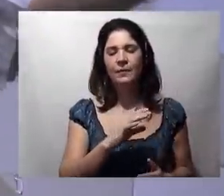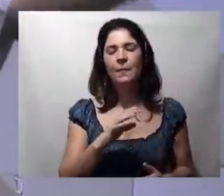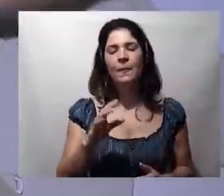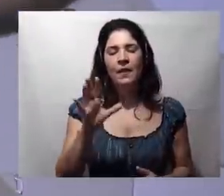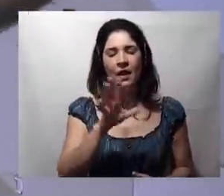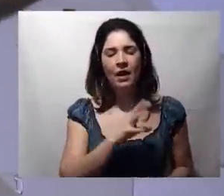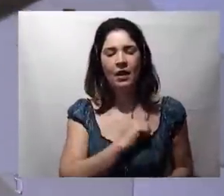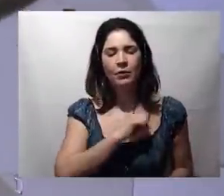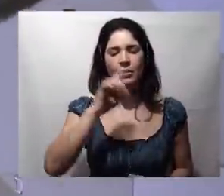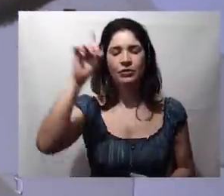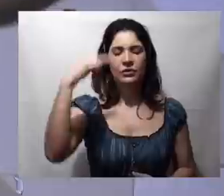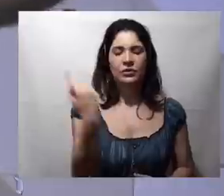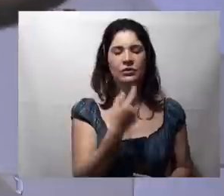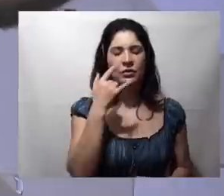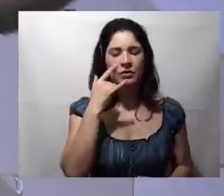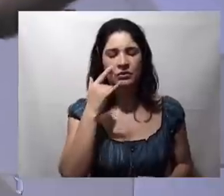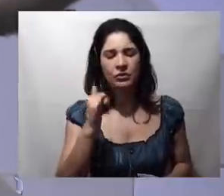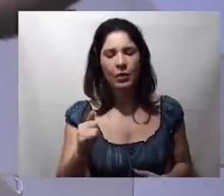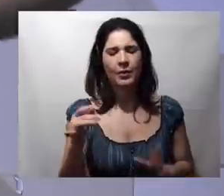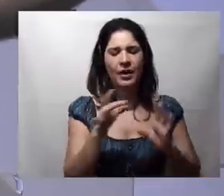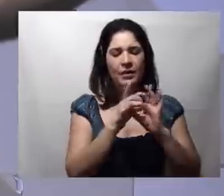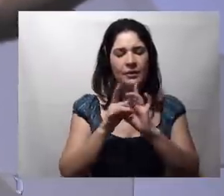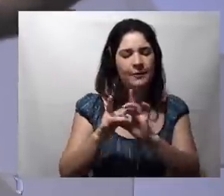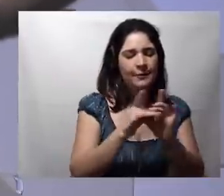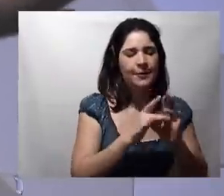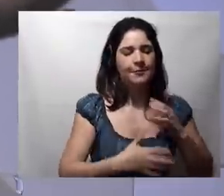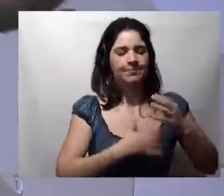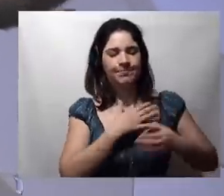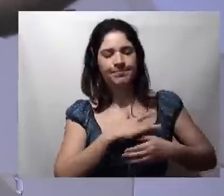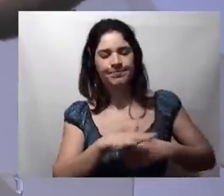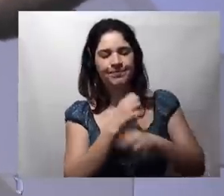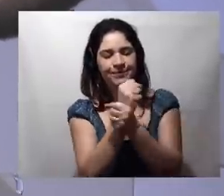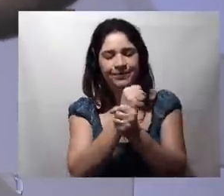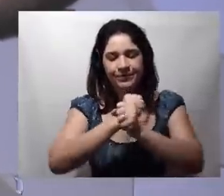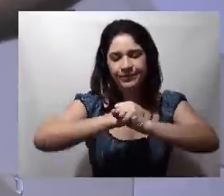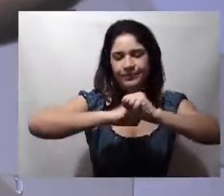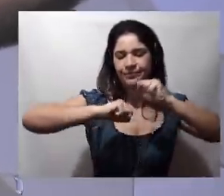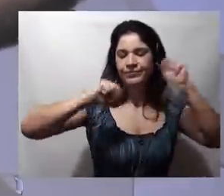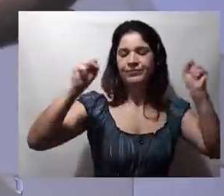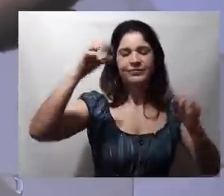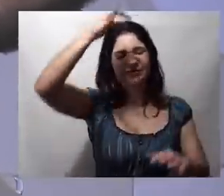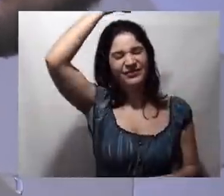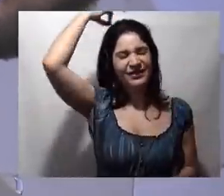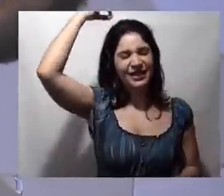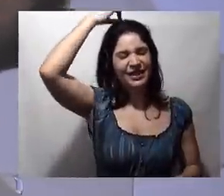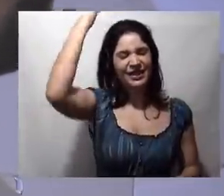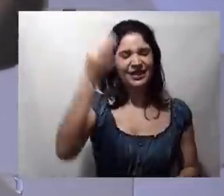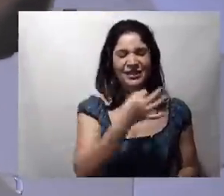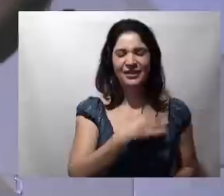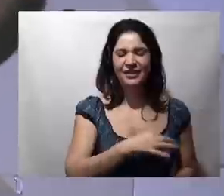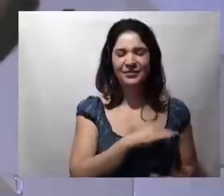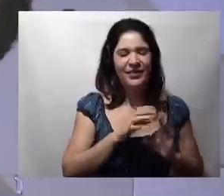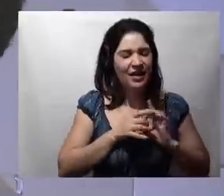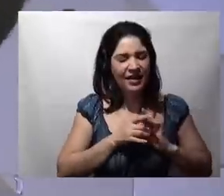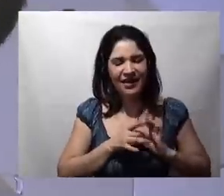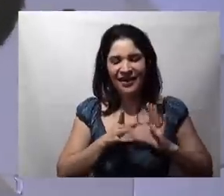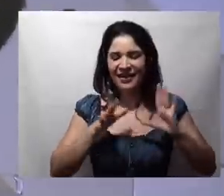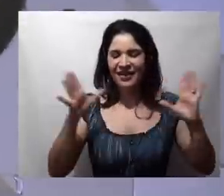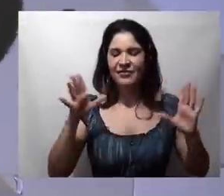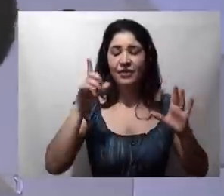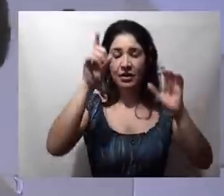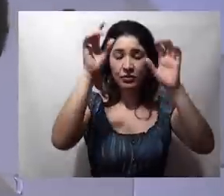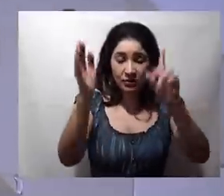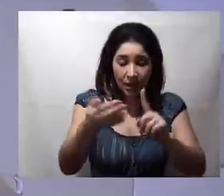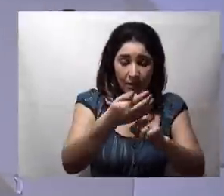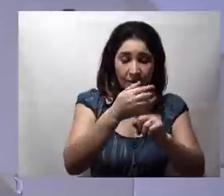a comunhão enchimento a libertação que vem na presença do santo espírito as nossas vidas sejam sobre sua vida sobre